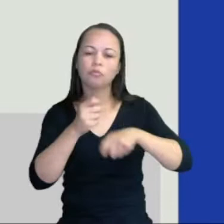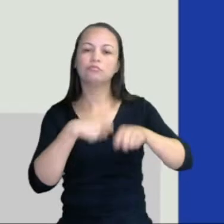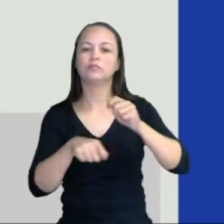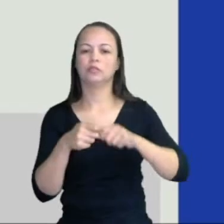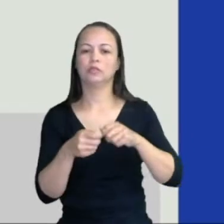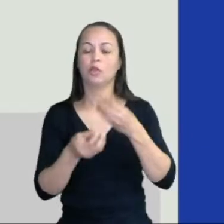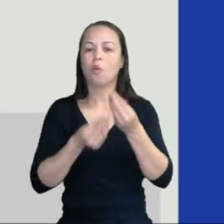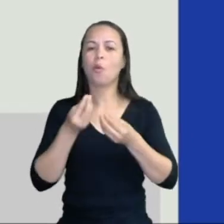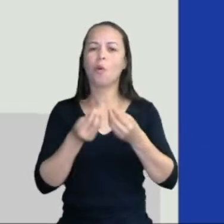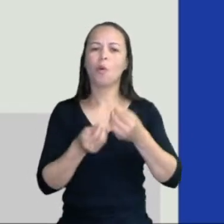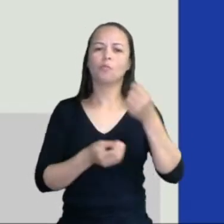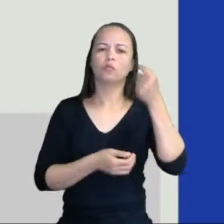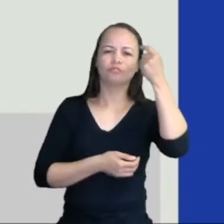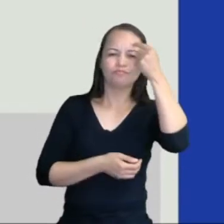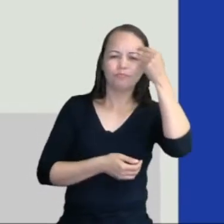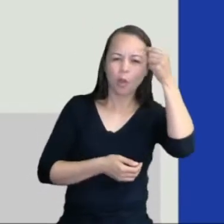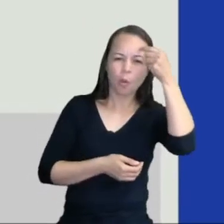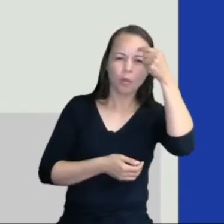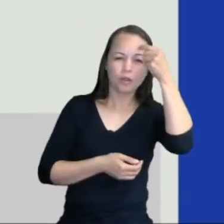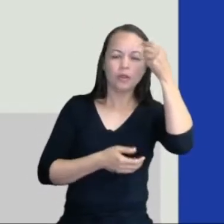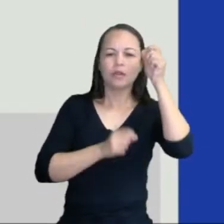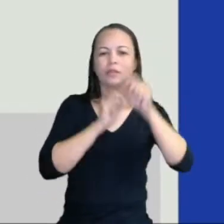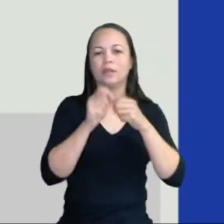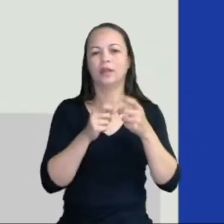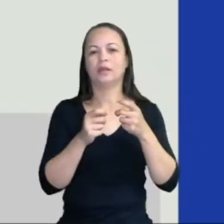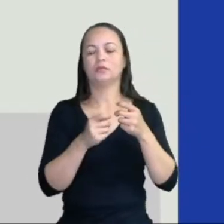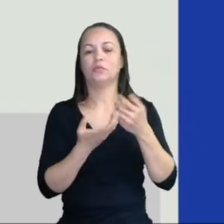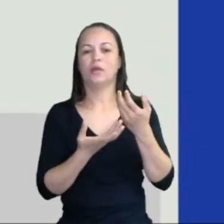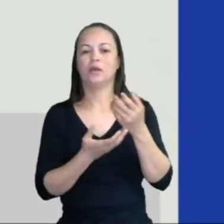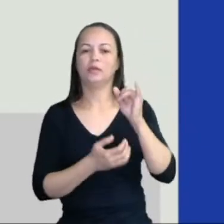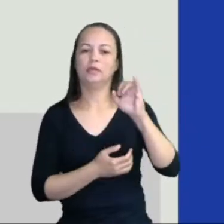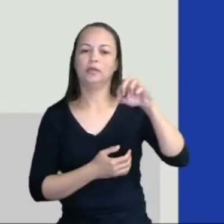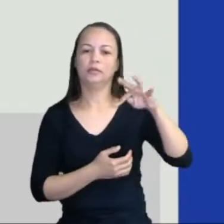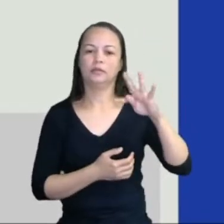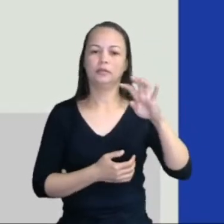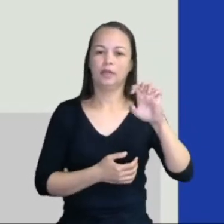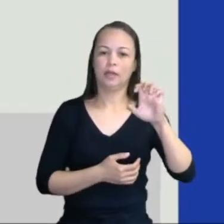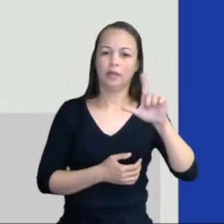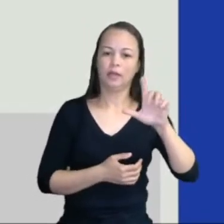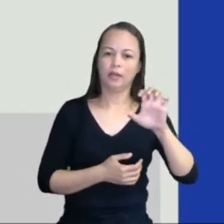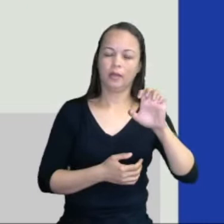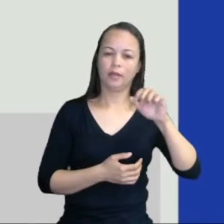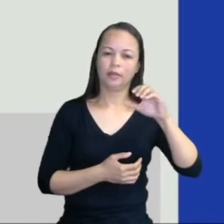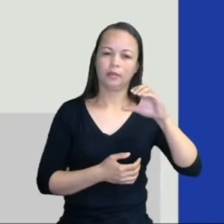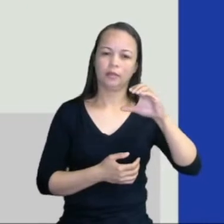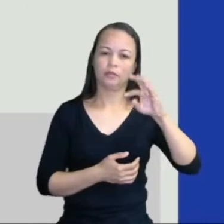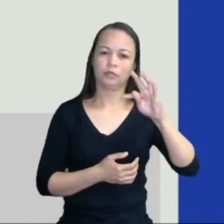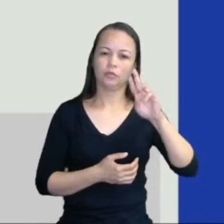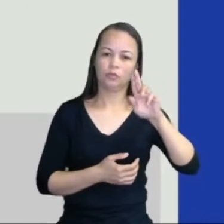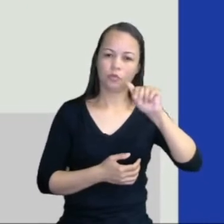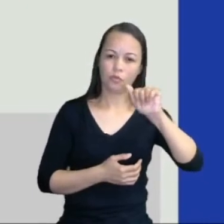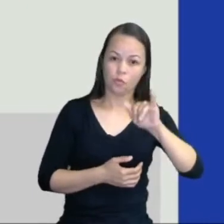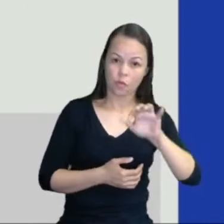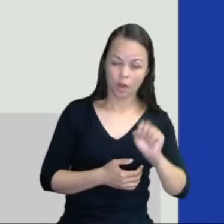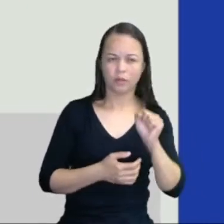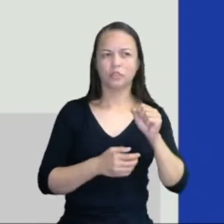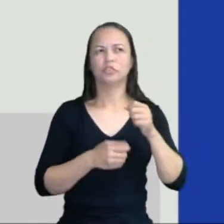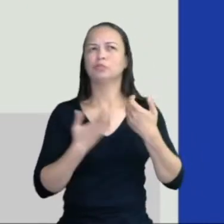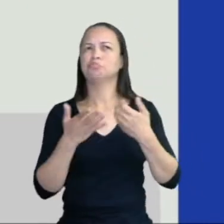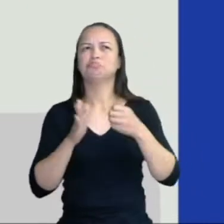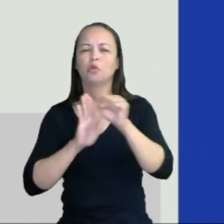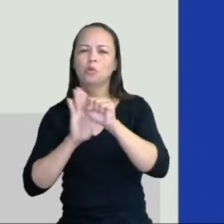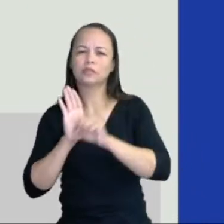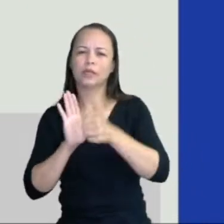como os intelectuais, de como a sociedade ali do século XVIII, século XIX, começa a enxergar que